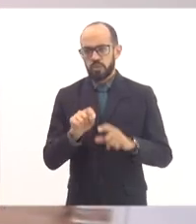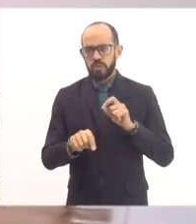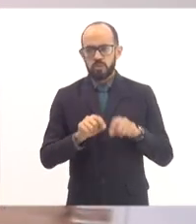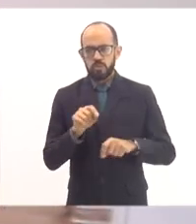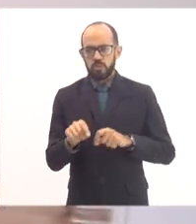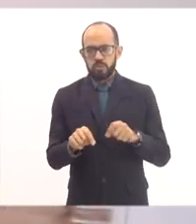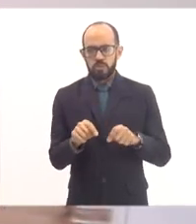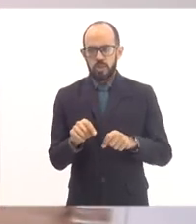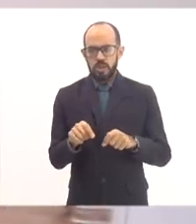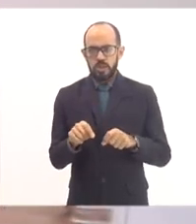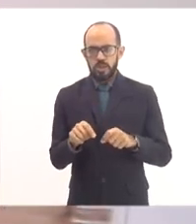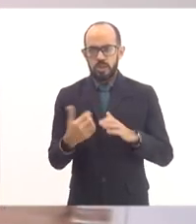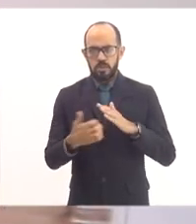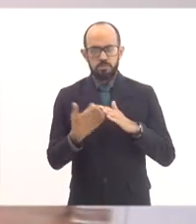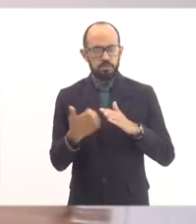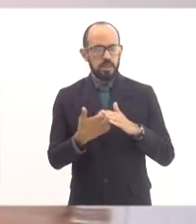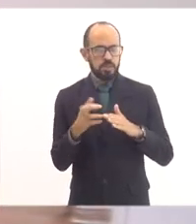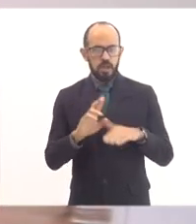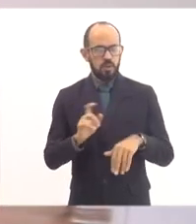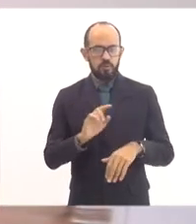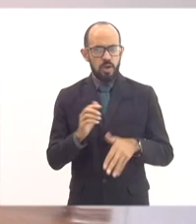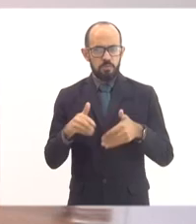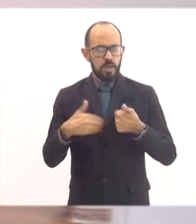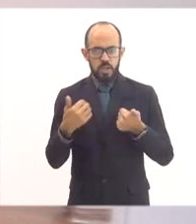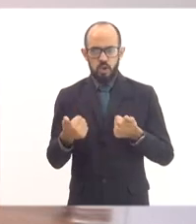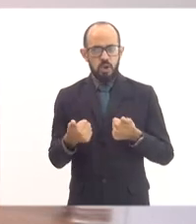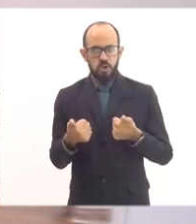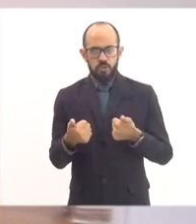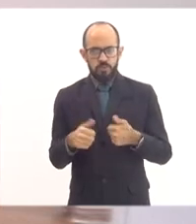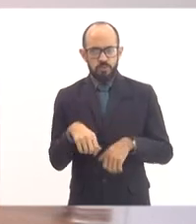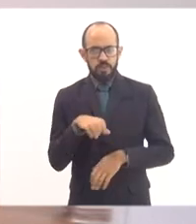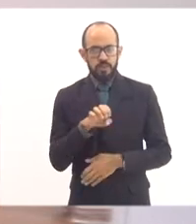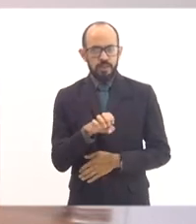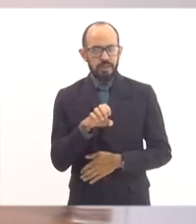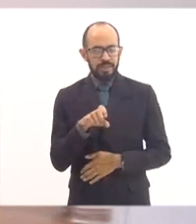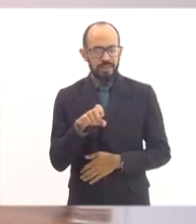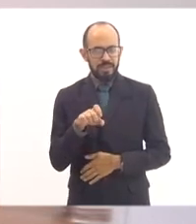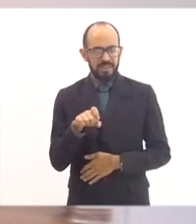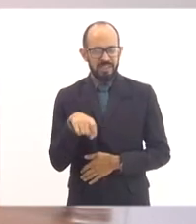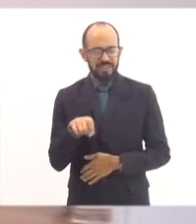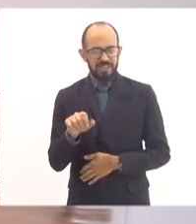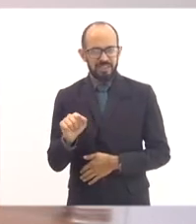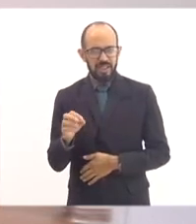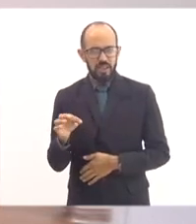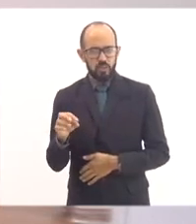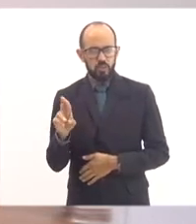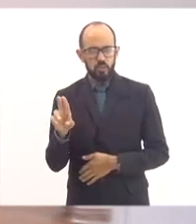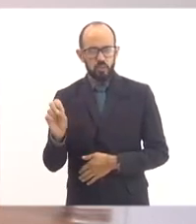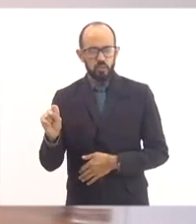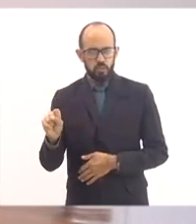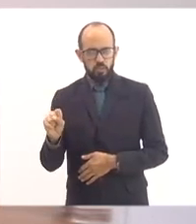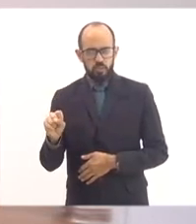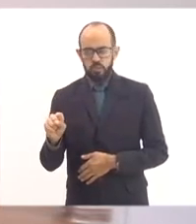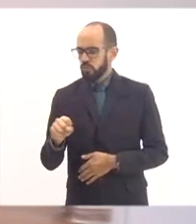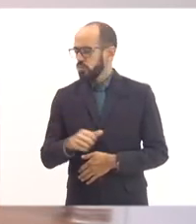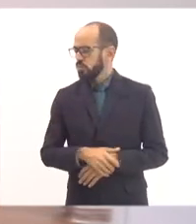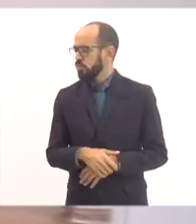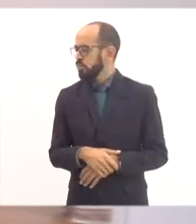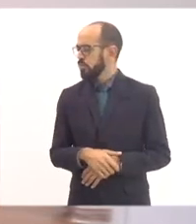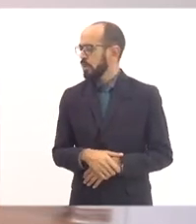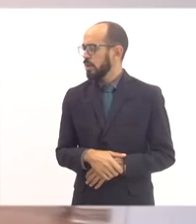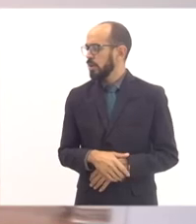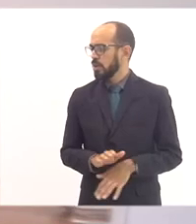da empresa não foi a mais adequada. Exatos. A Exatos. Obrigada, deputado Rodrigo. E, com isso,